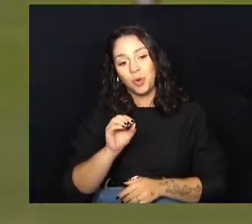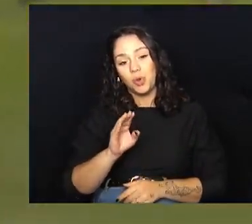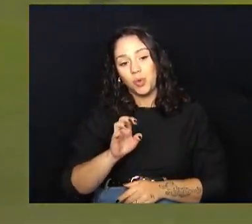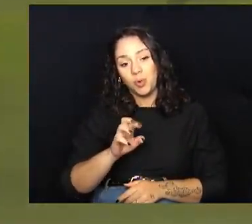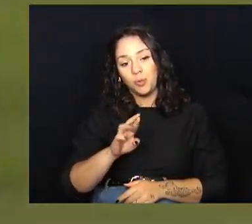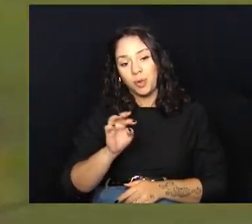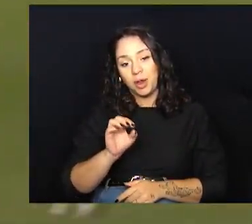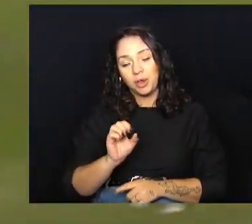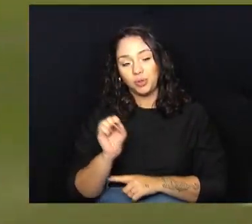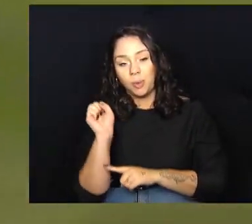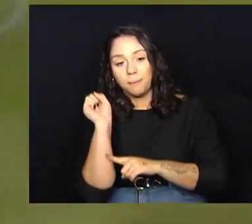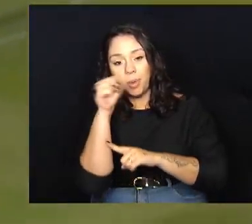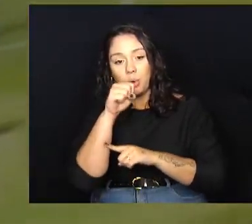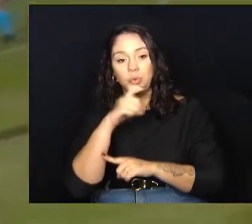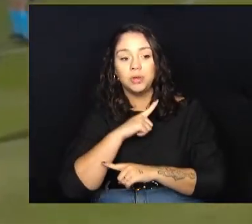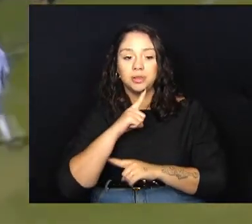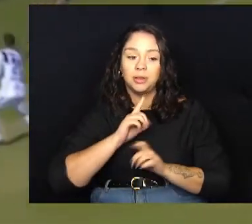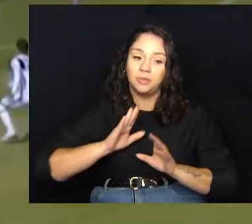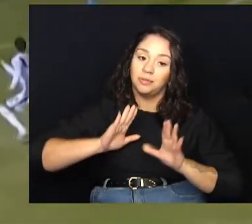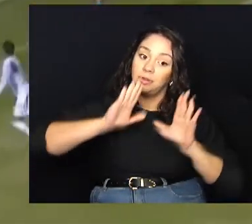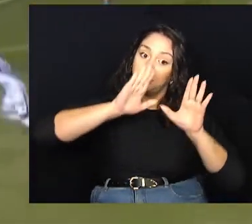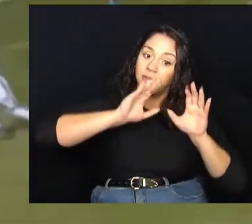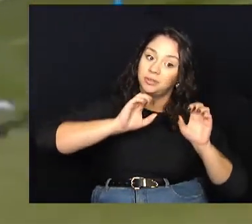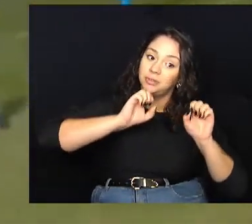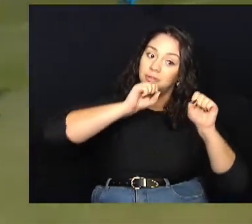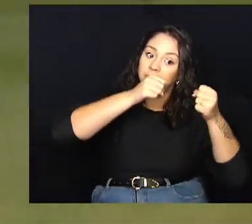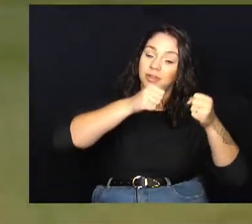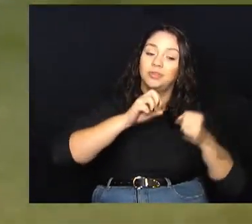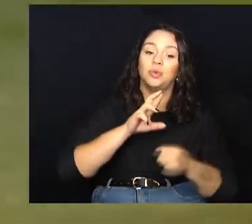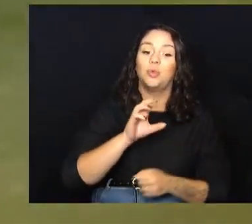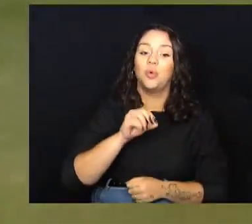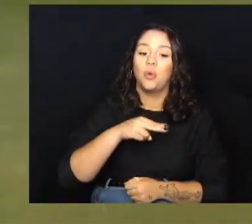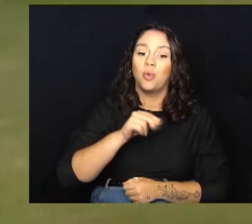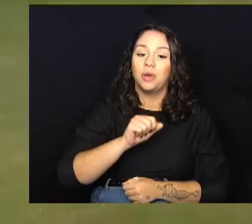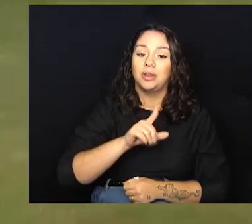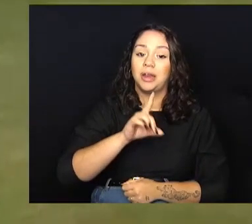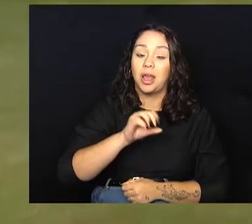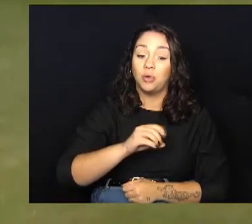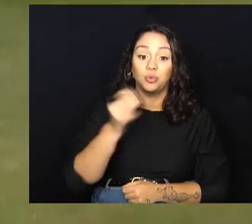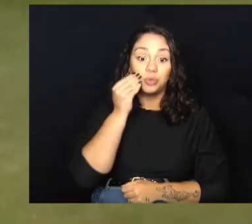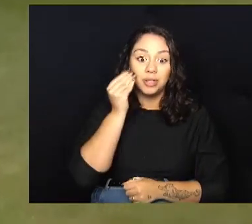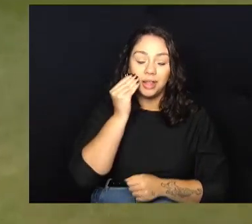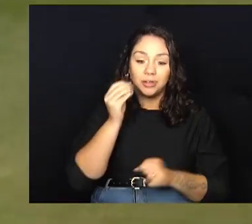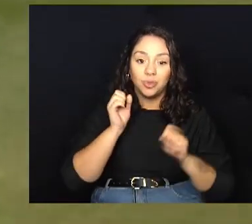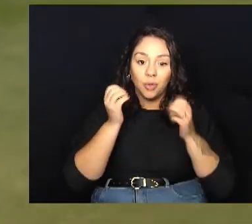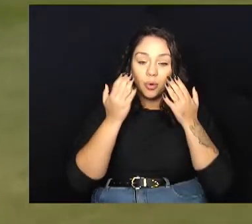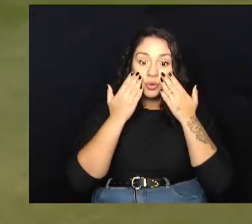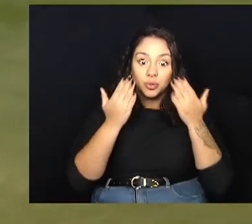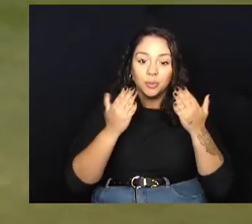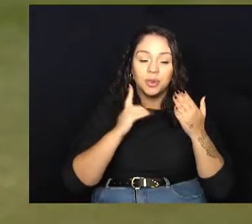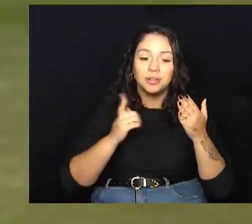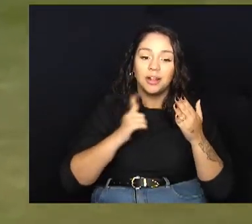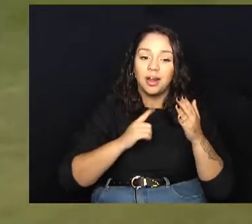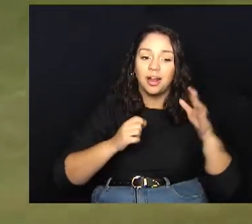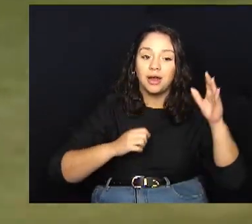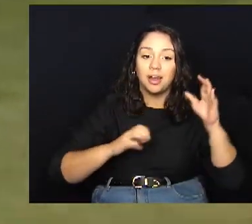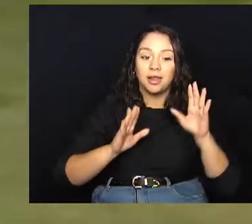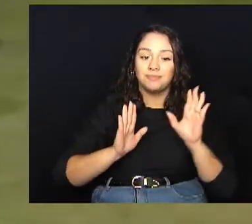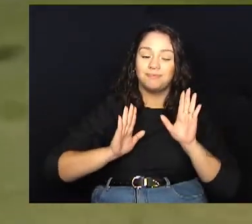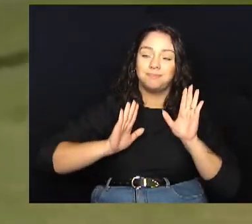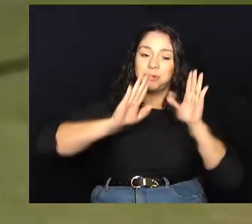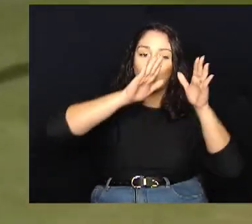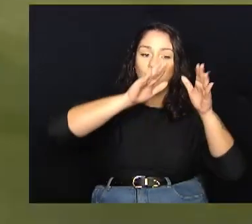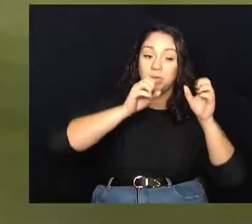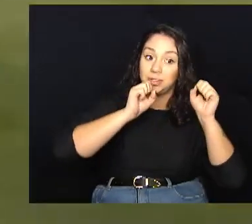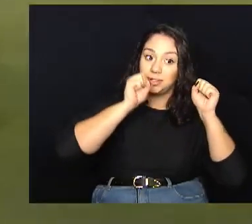de cabeça para a área e também de cabeça Ronaldo tentou surpreender cair que França que esperto fez a